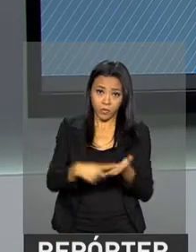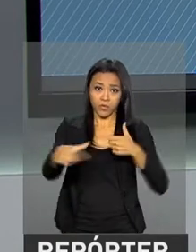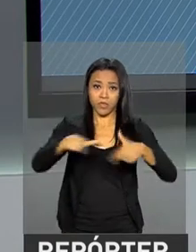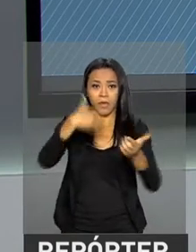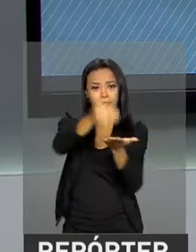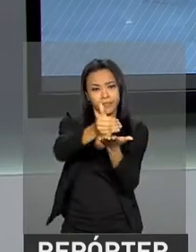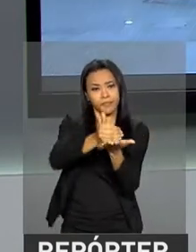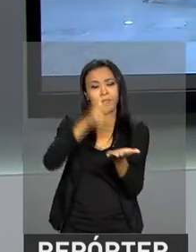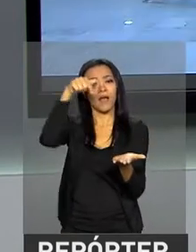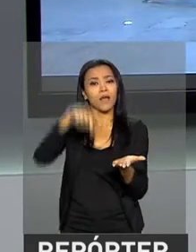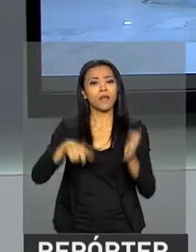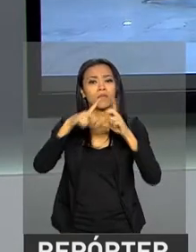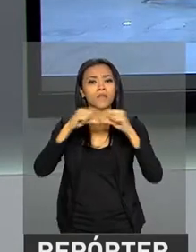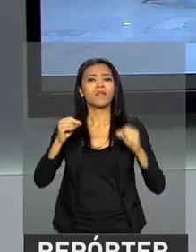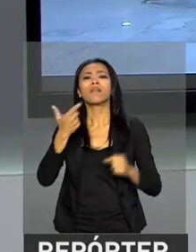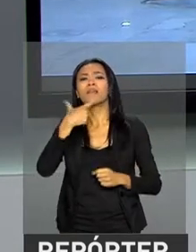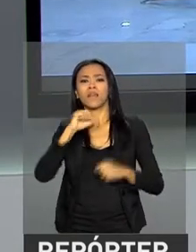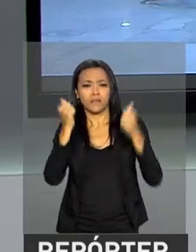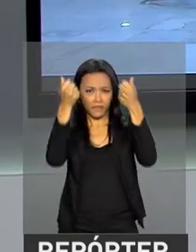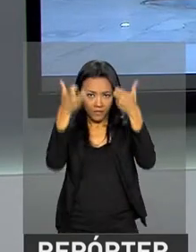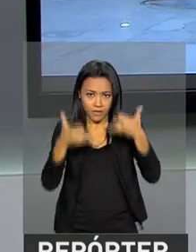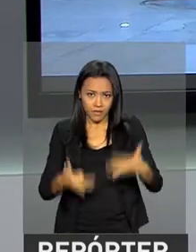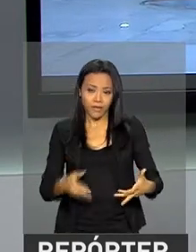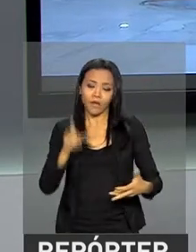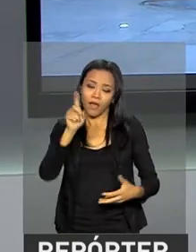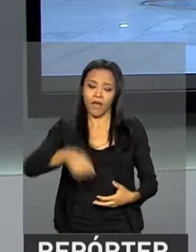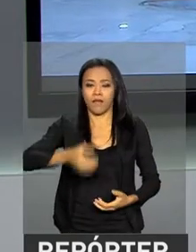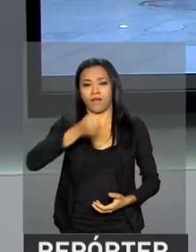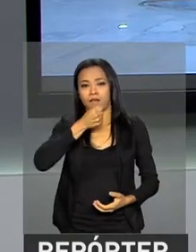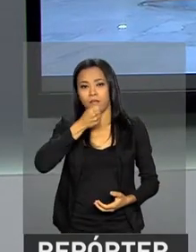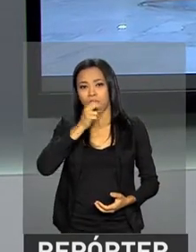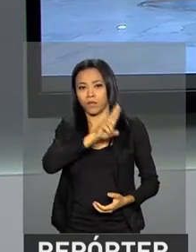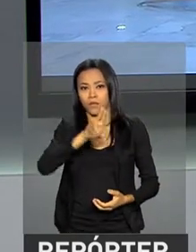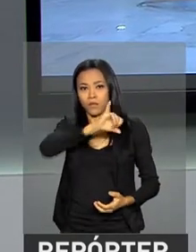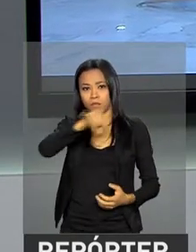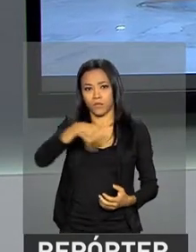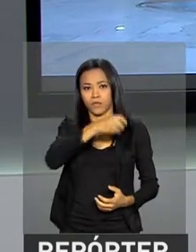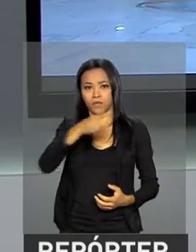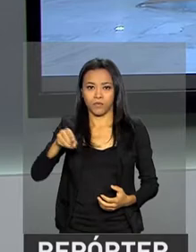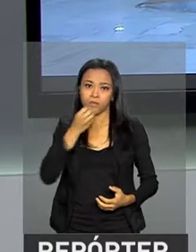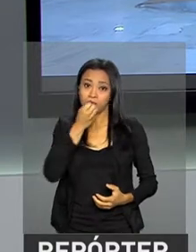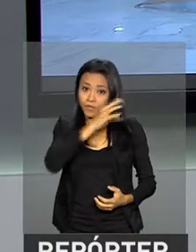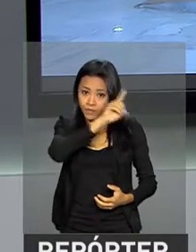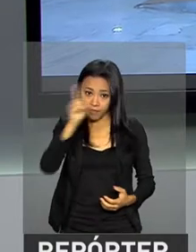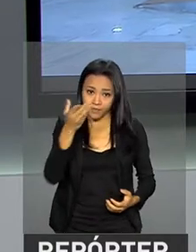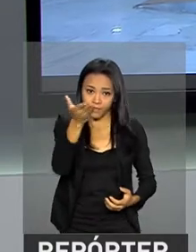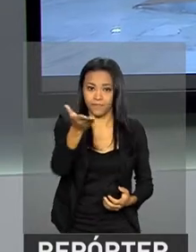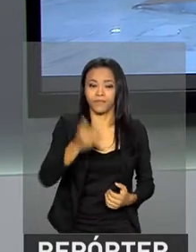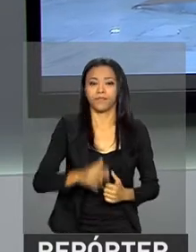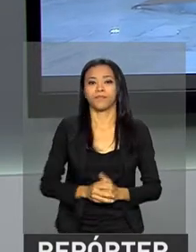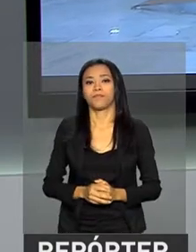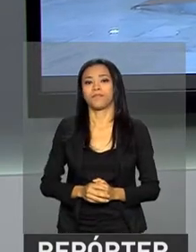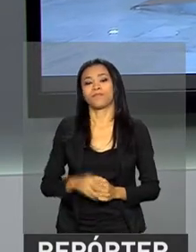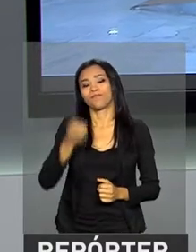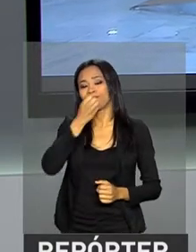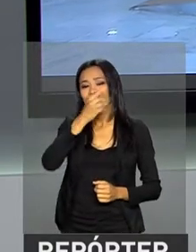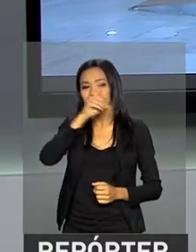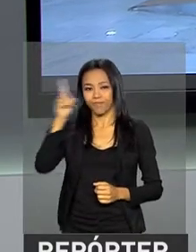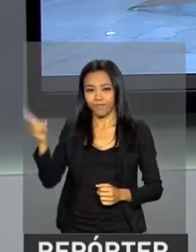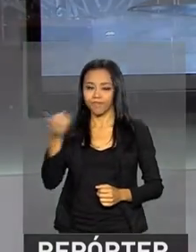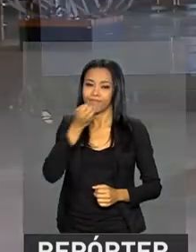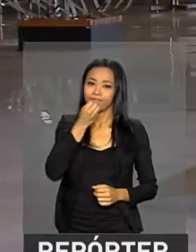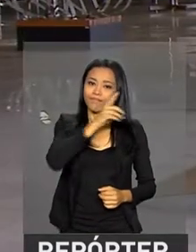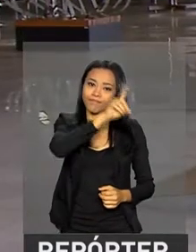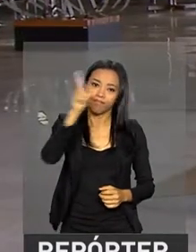quem traz os detalhes ao vivo para a gente é o repórter João Pedro Neto. Oi, João Pedro, bom dia para você. Bom dia, Carla. Bom dia